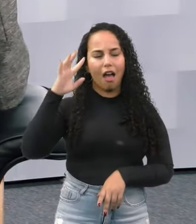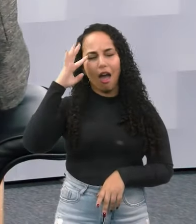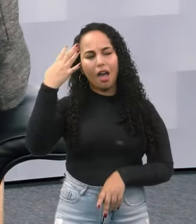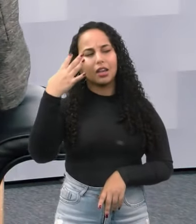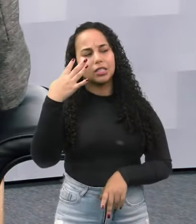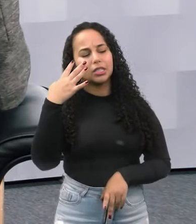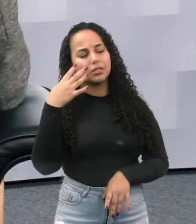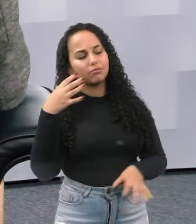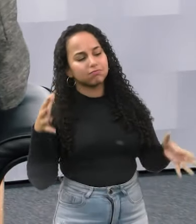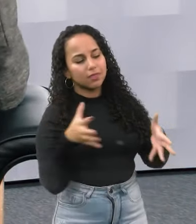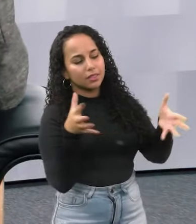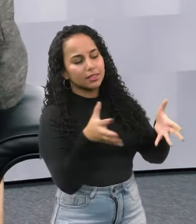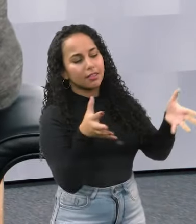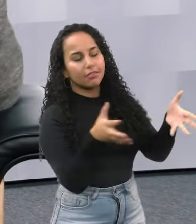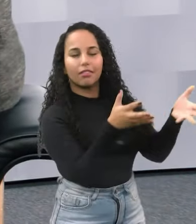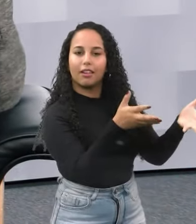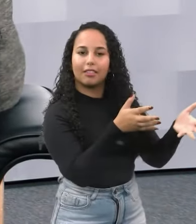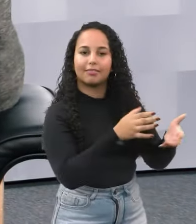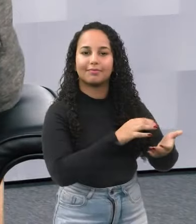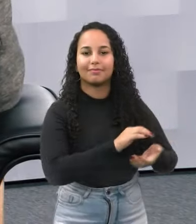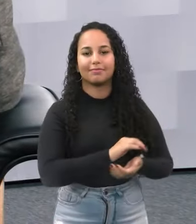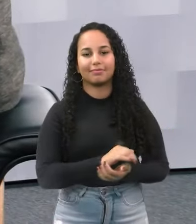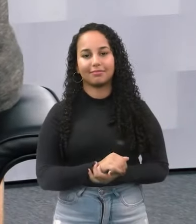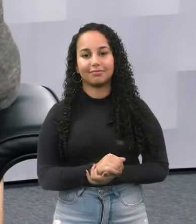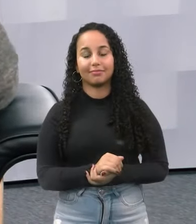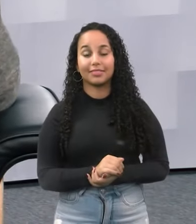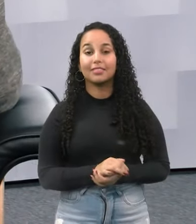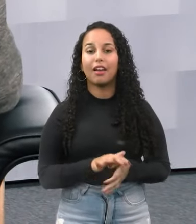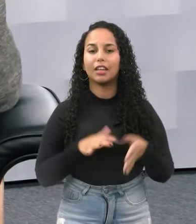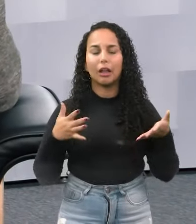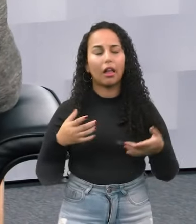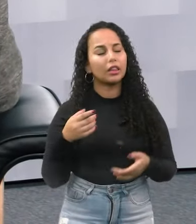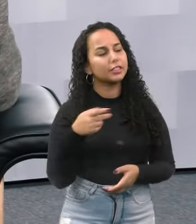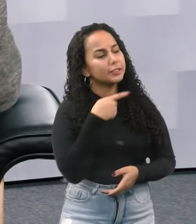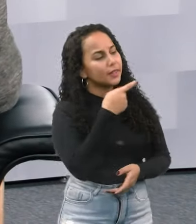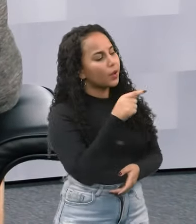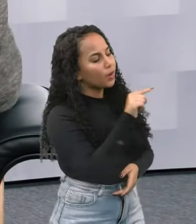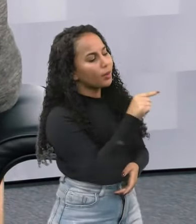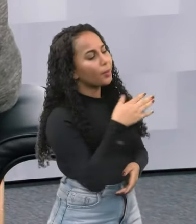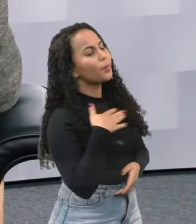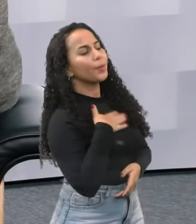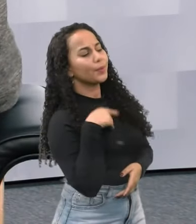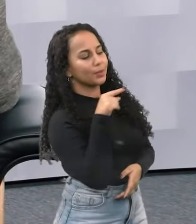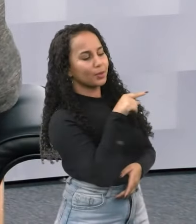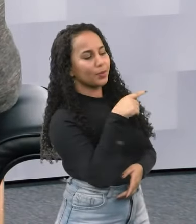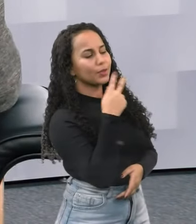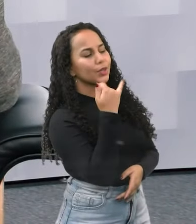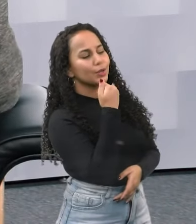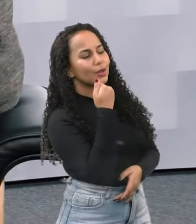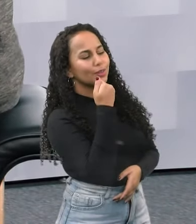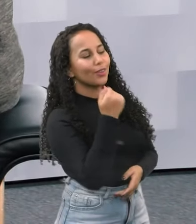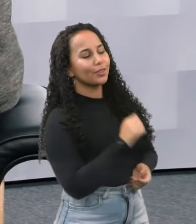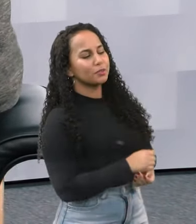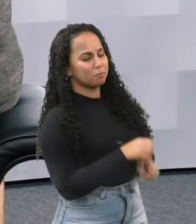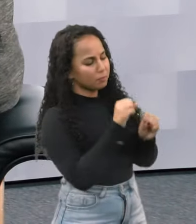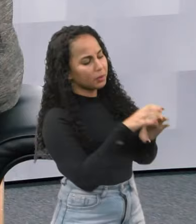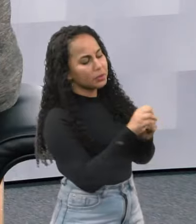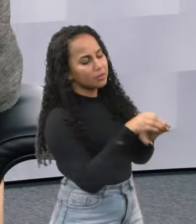resolveu investir na minha vida, Risa ou Rízia. E ela falou: menino, eu gostei de